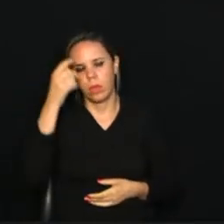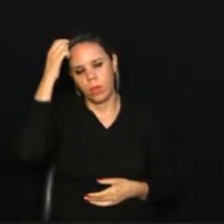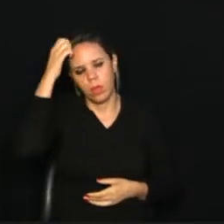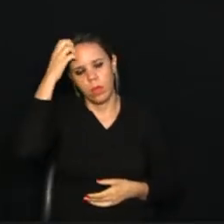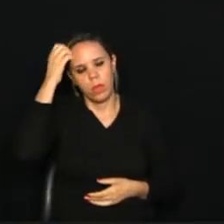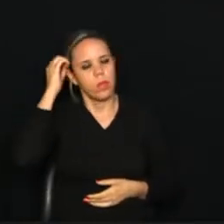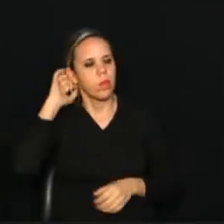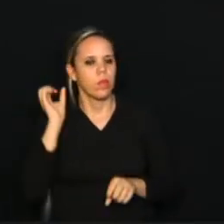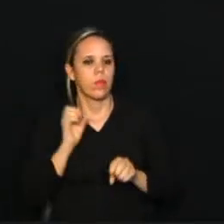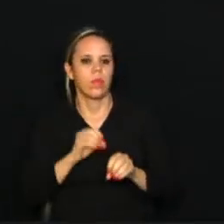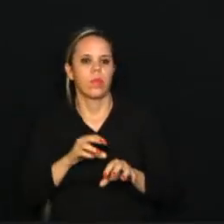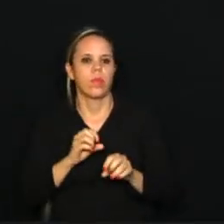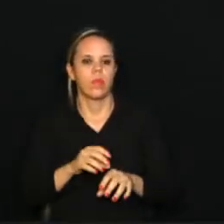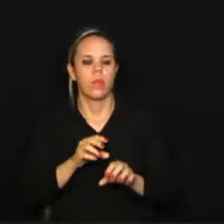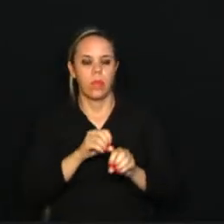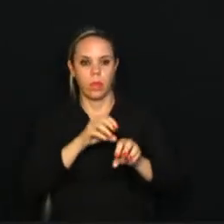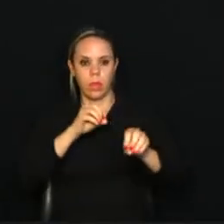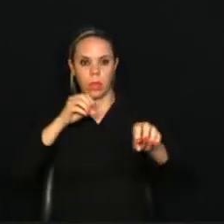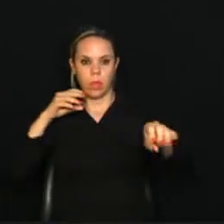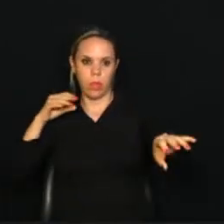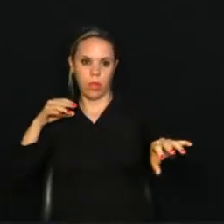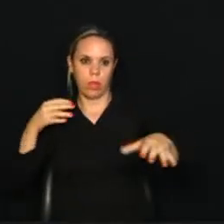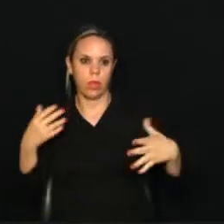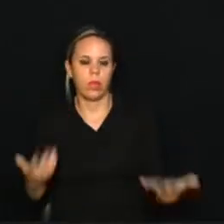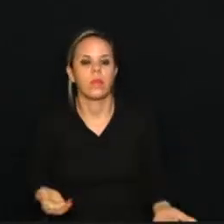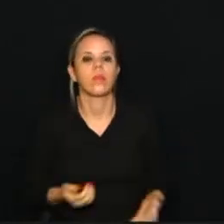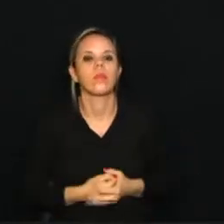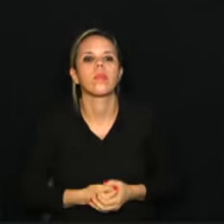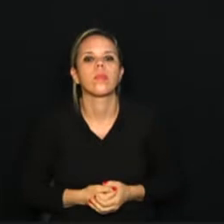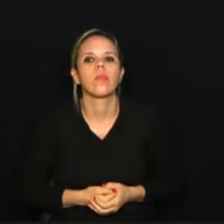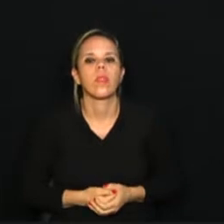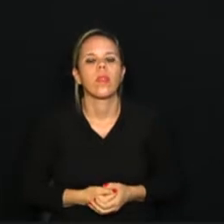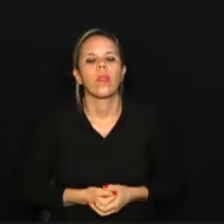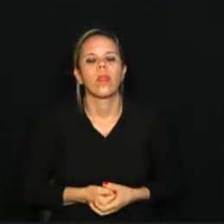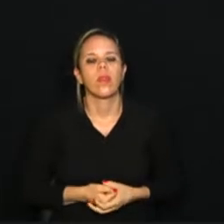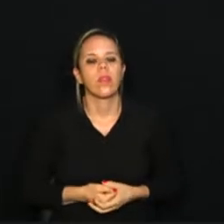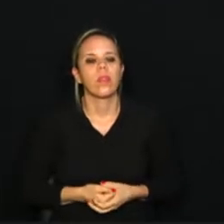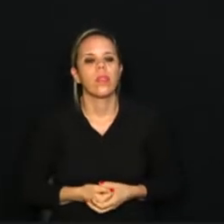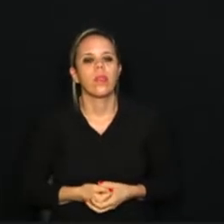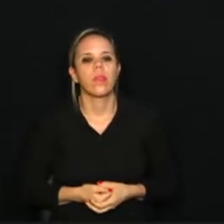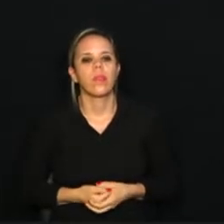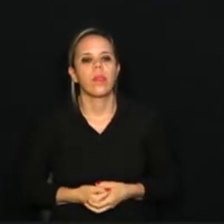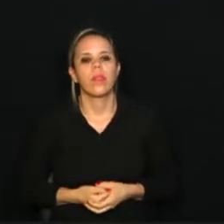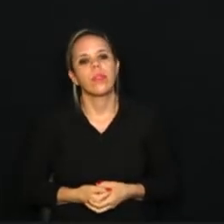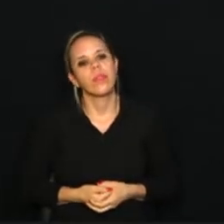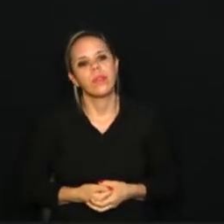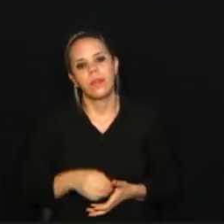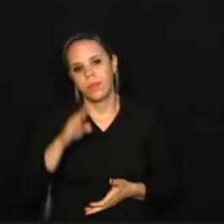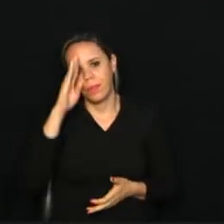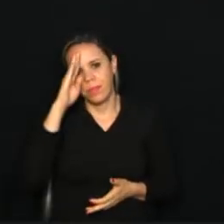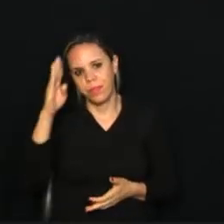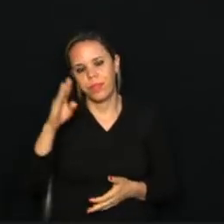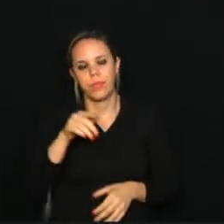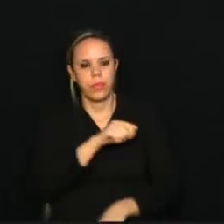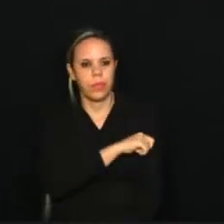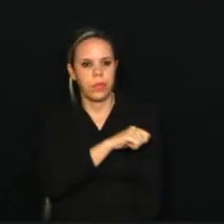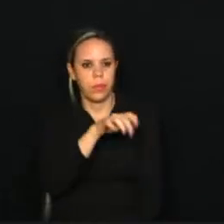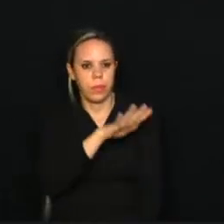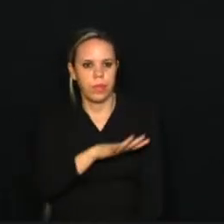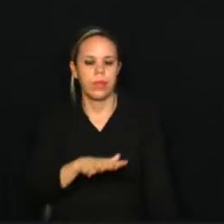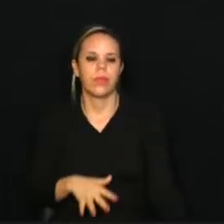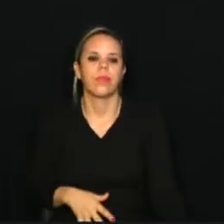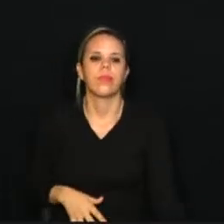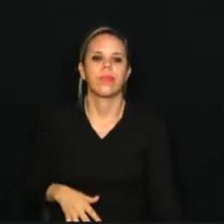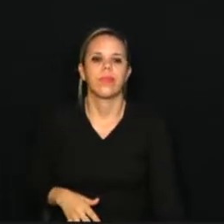do ensino à distância. Não é? É fundamental que os nossos estudantes disponham